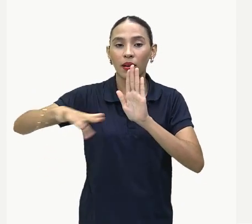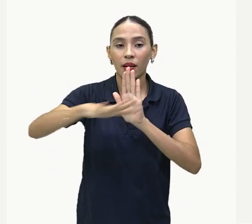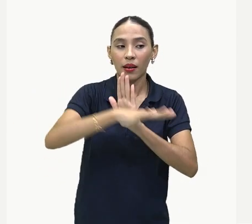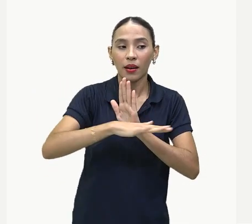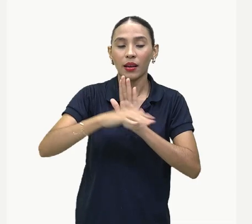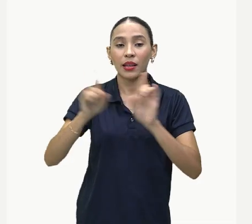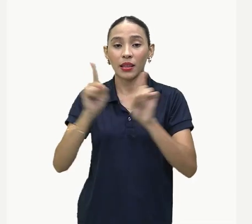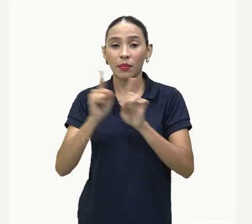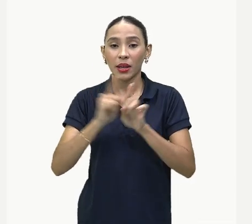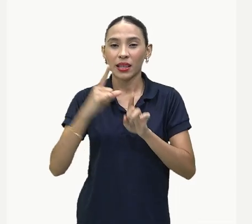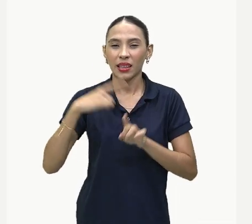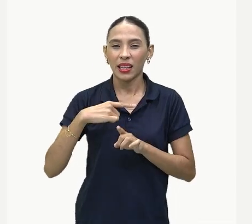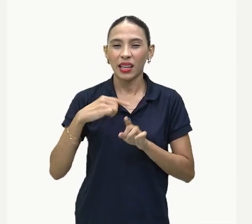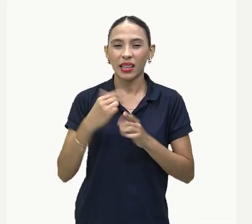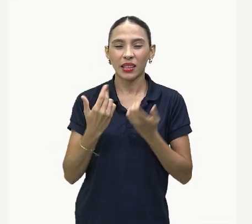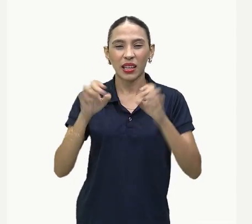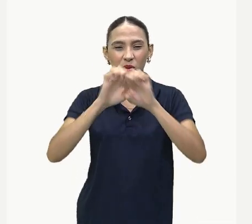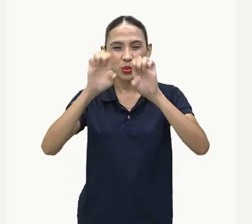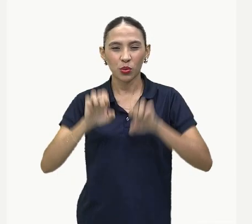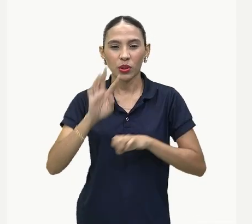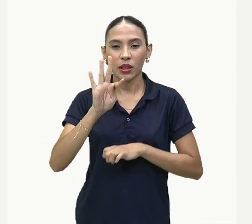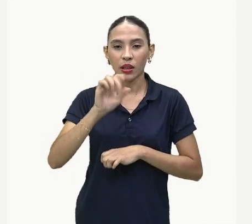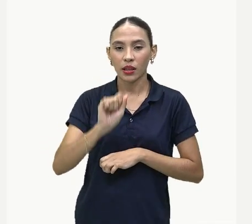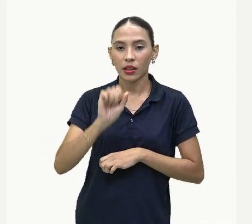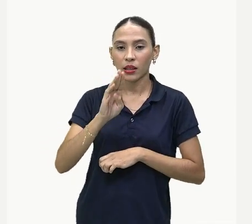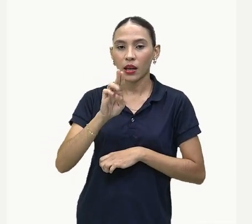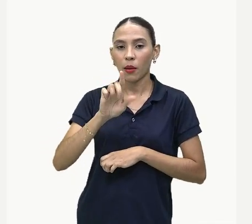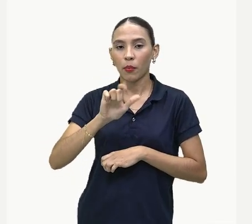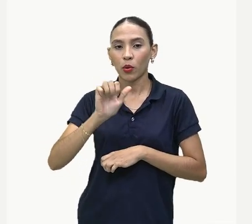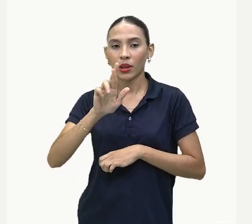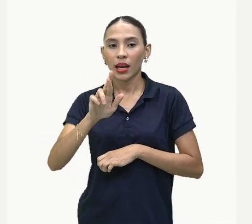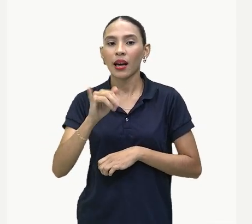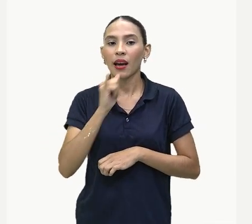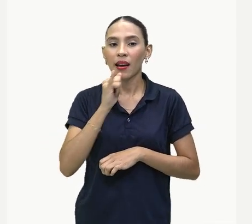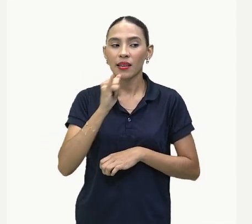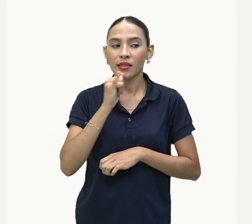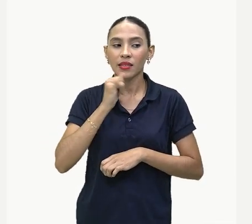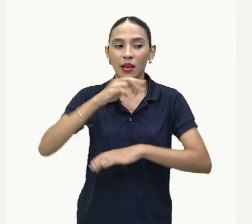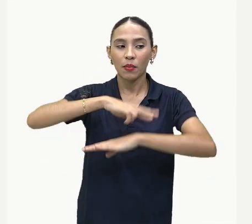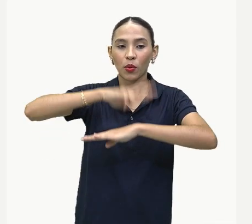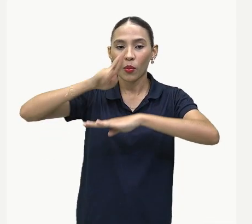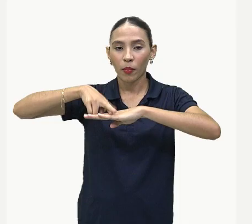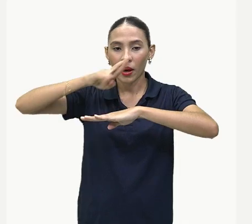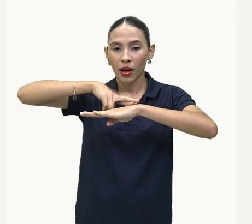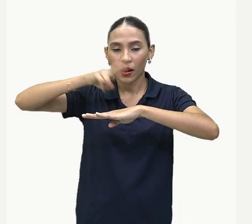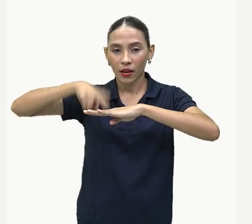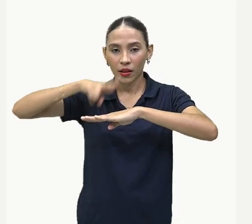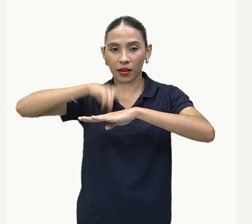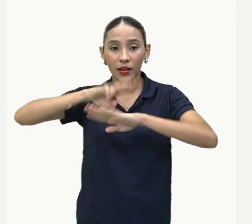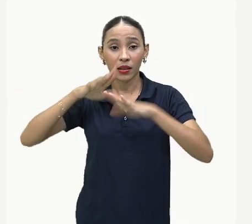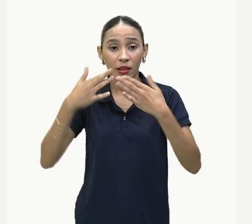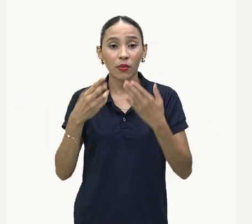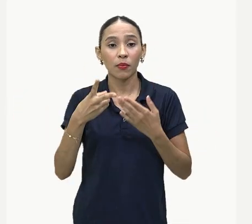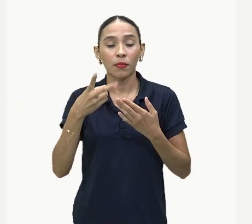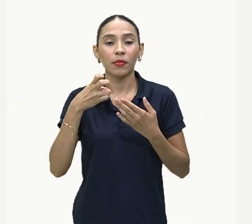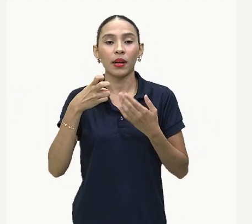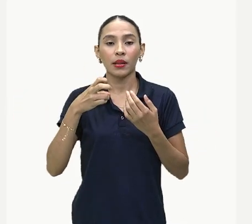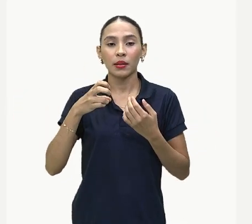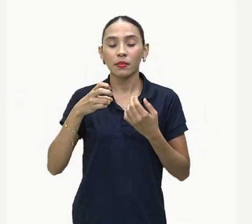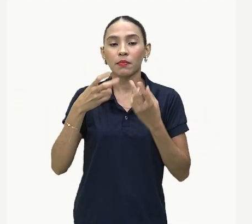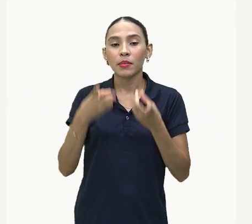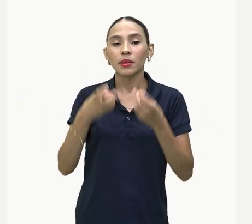forma tabular, como, por exemplo, o Monte Roraima. E aí a gente vai ver as